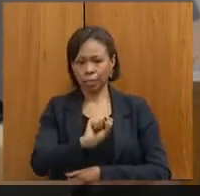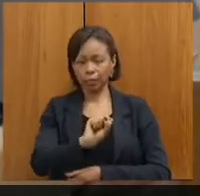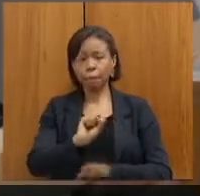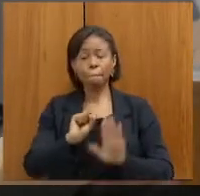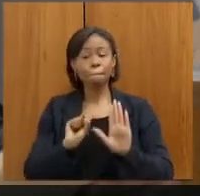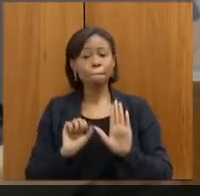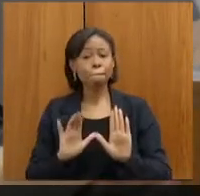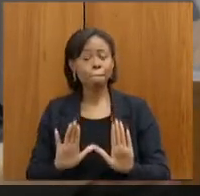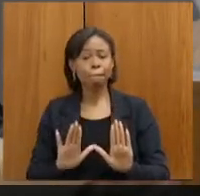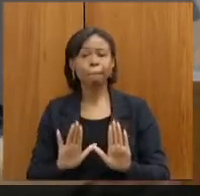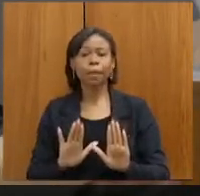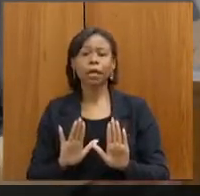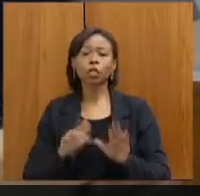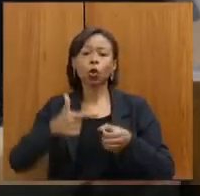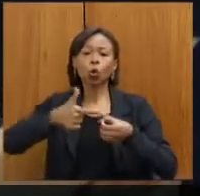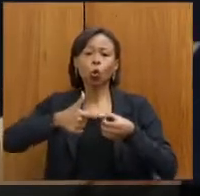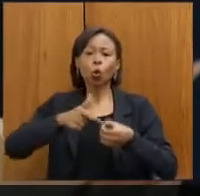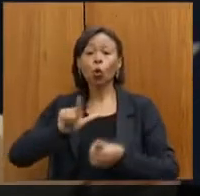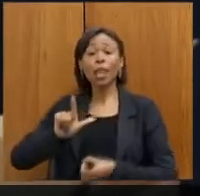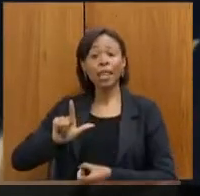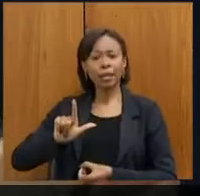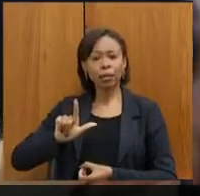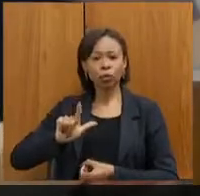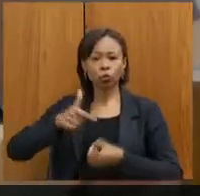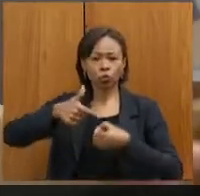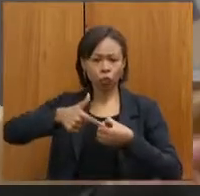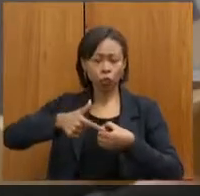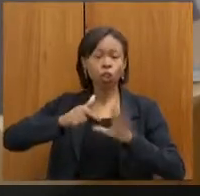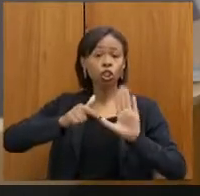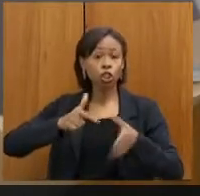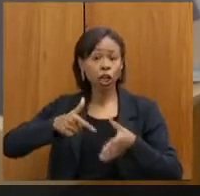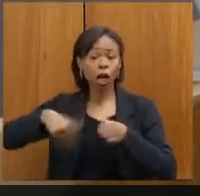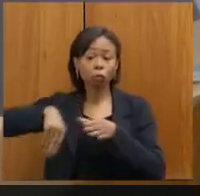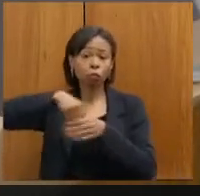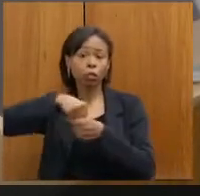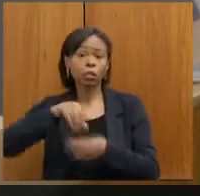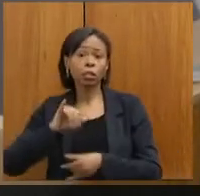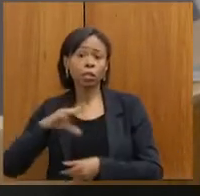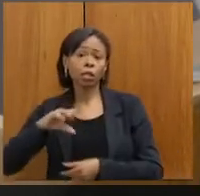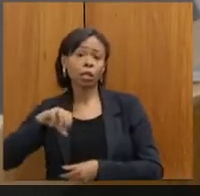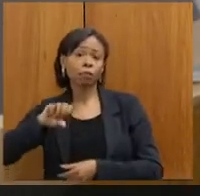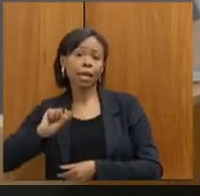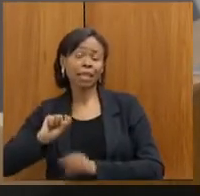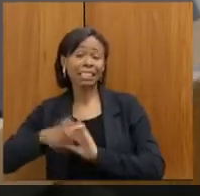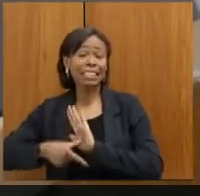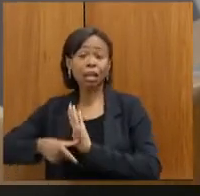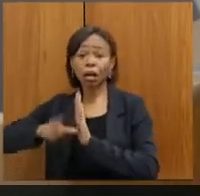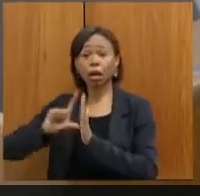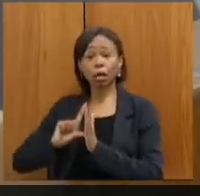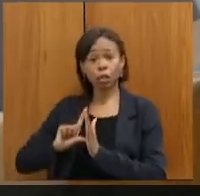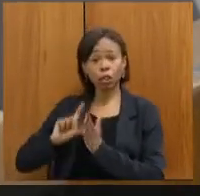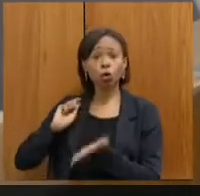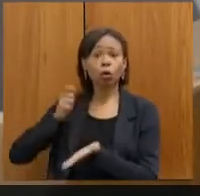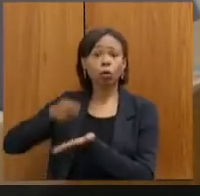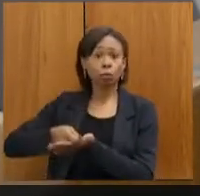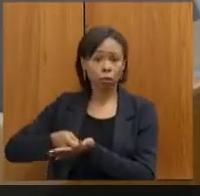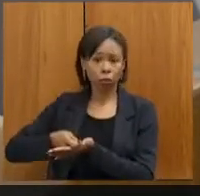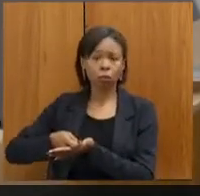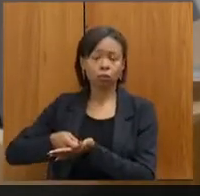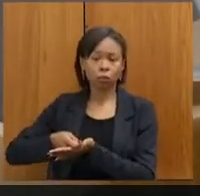porém o preço do Líder bomba já leva em consideração e cms cobrado anteriormente Ou seja é cobrado e cms